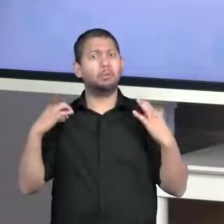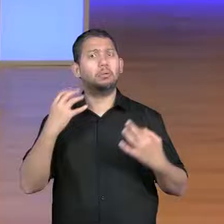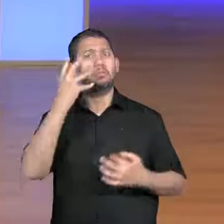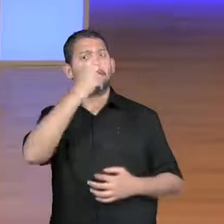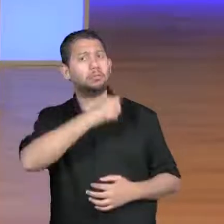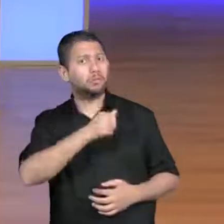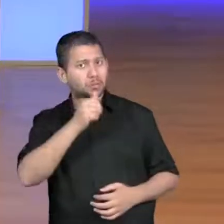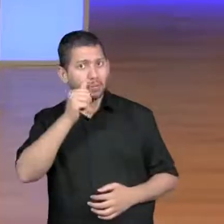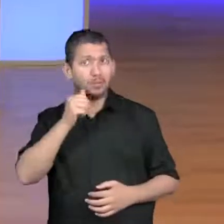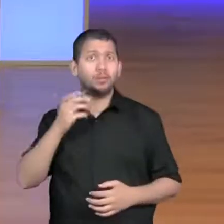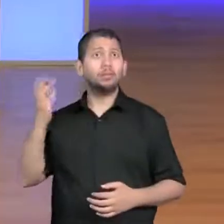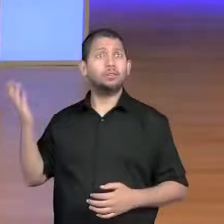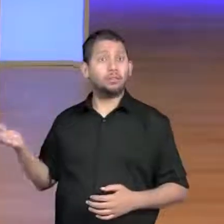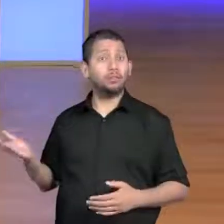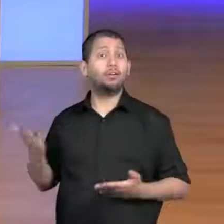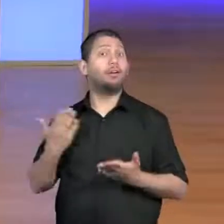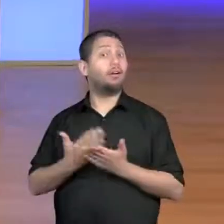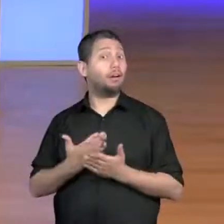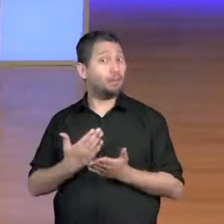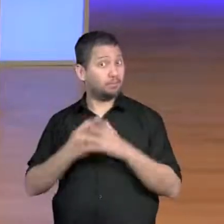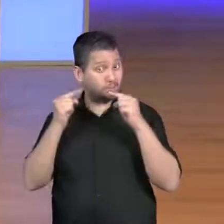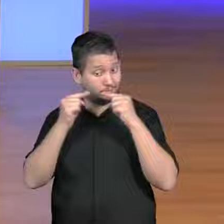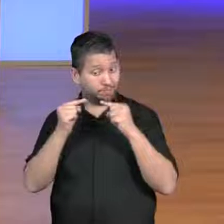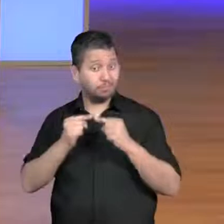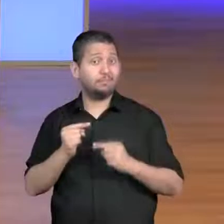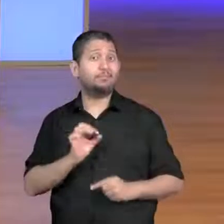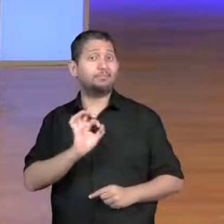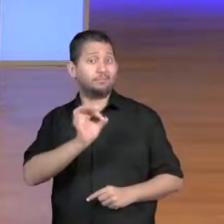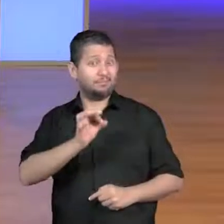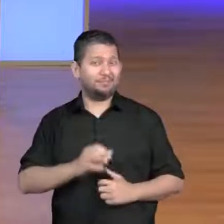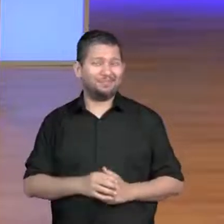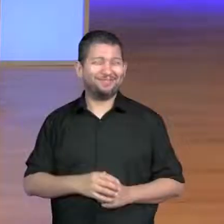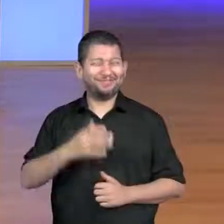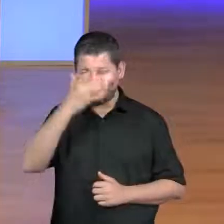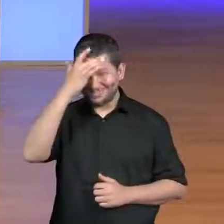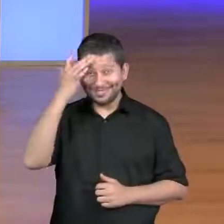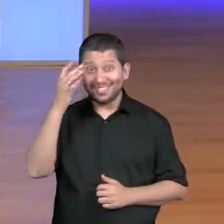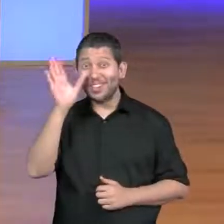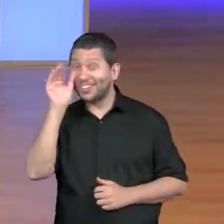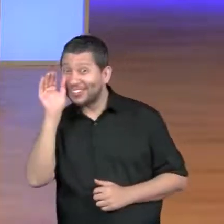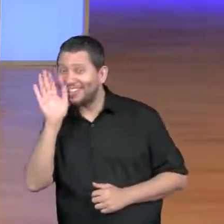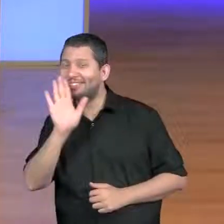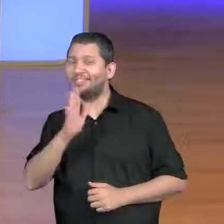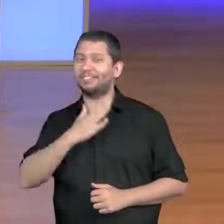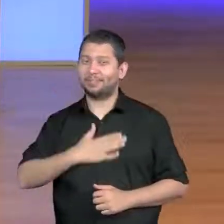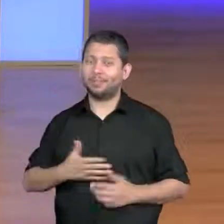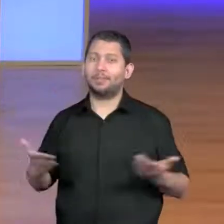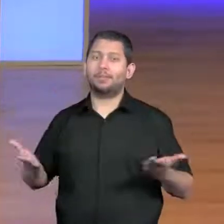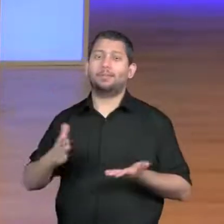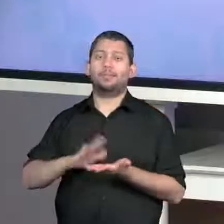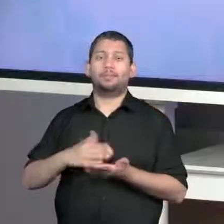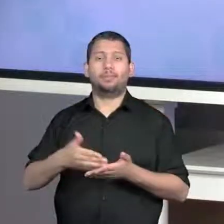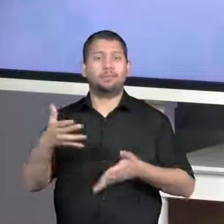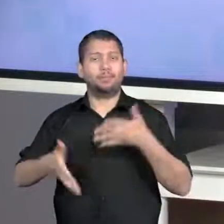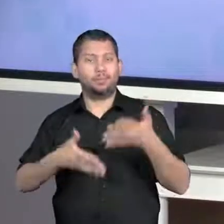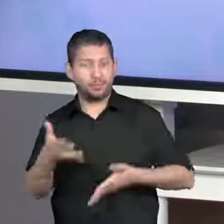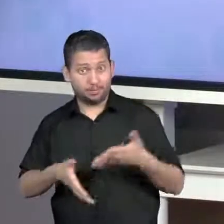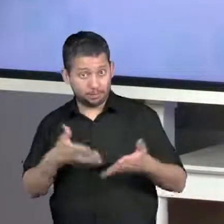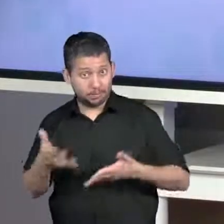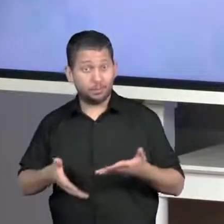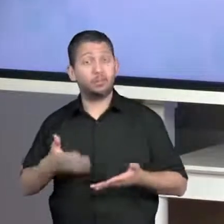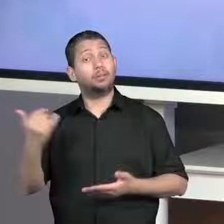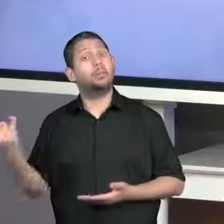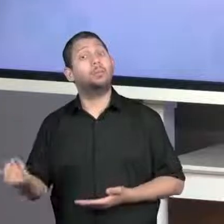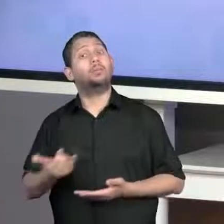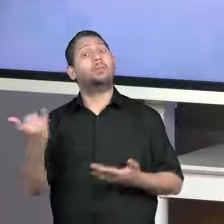aí spoiler da aula de hoje. Nós vamos falar daqui a pouquinho, professora, porque antes aqui eu quero agradecer aqui a galera de Libras também, que nos